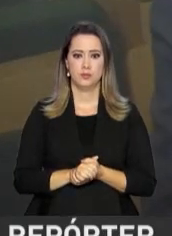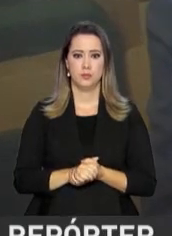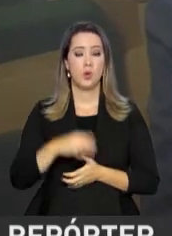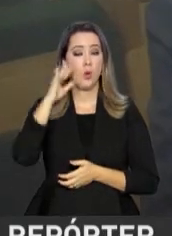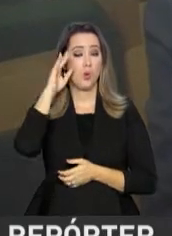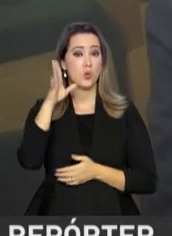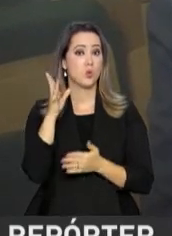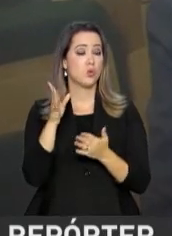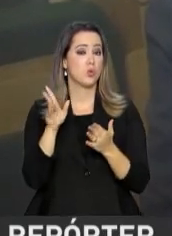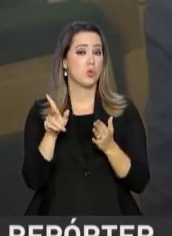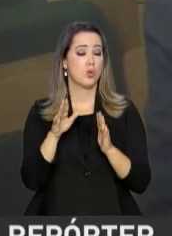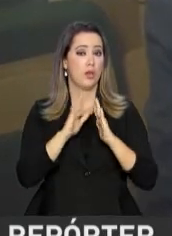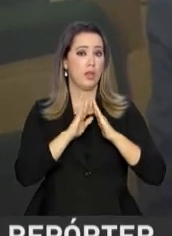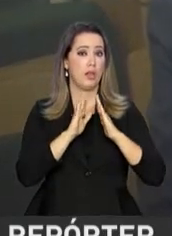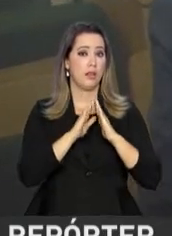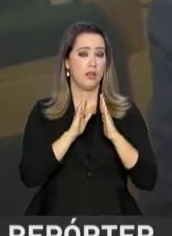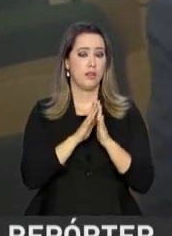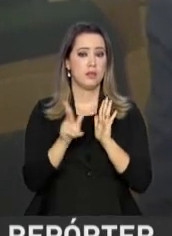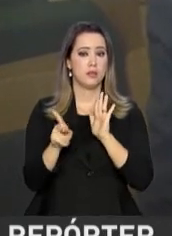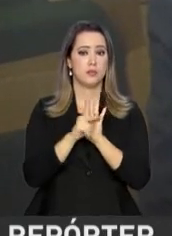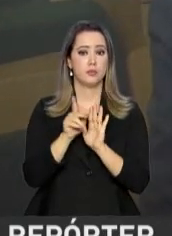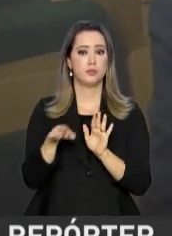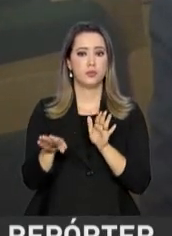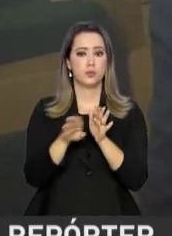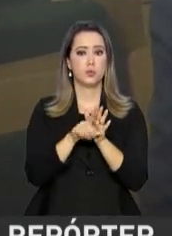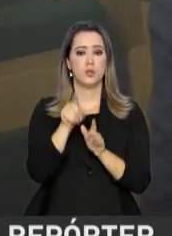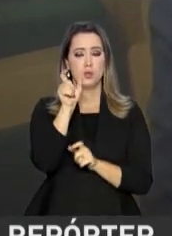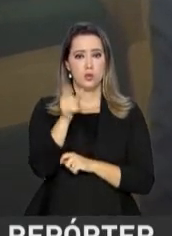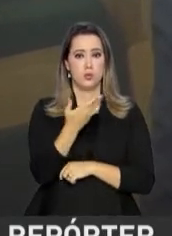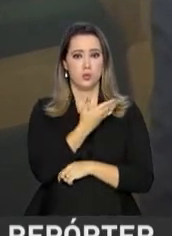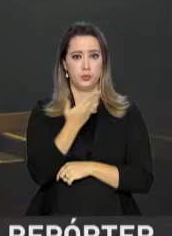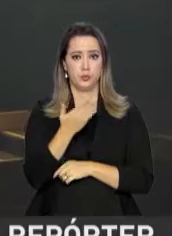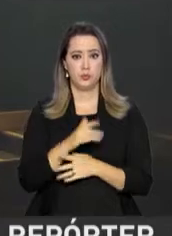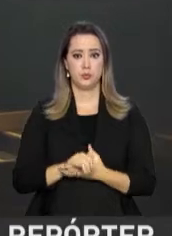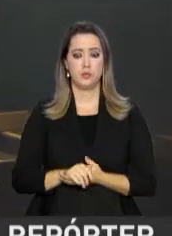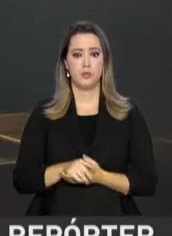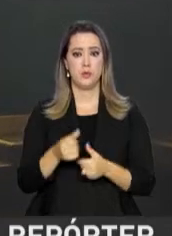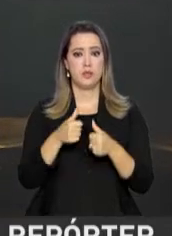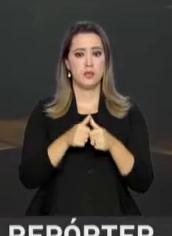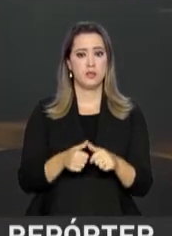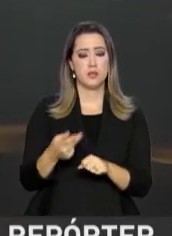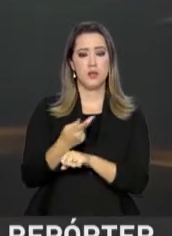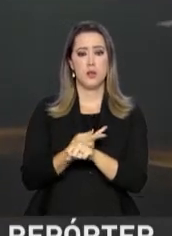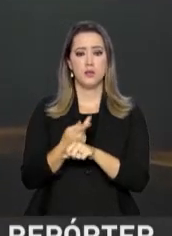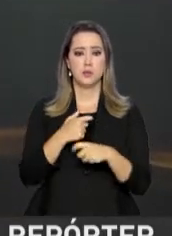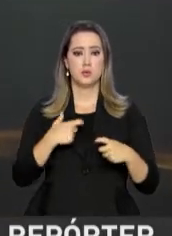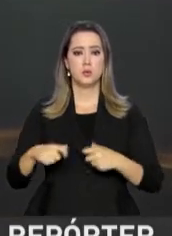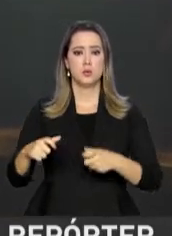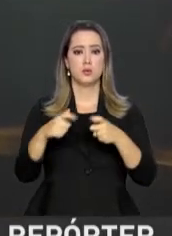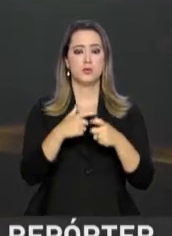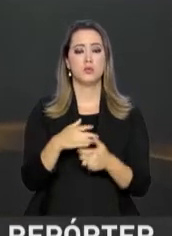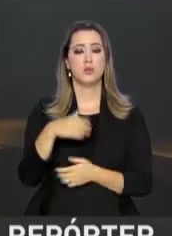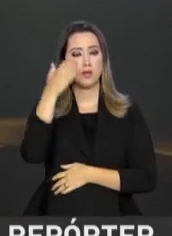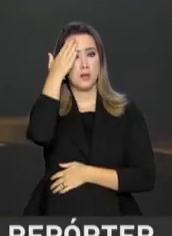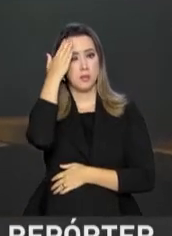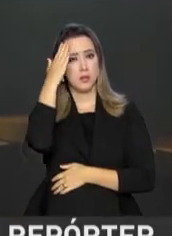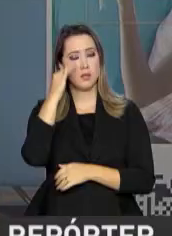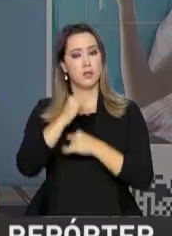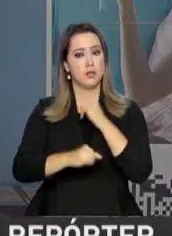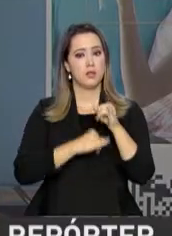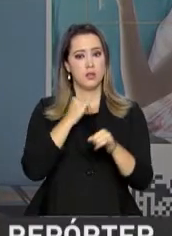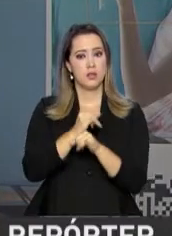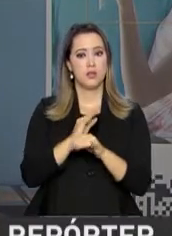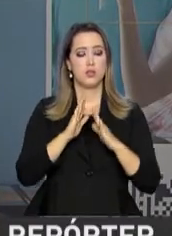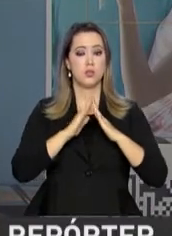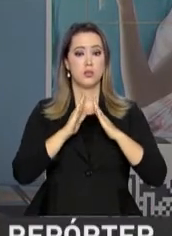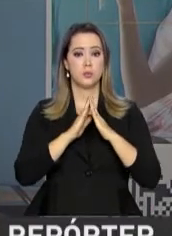O sonho da casa própria chegou para o servidor público Túlio e a esposa Júlia. Eles estavam à procura de um imóvel e ficaram sabendo pela internet que a